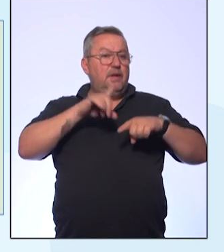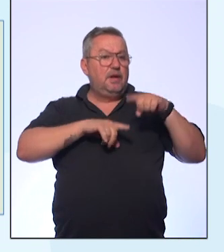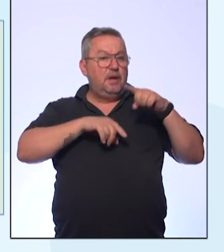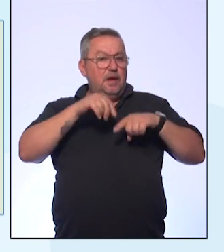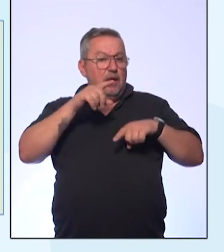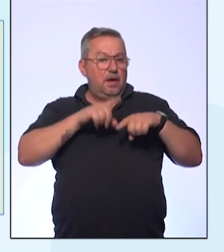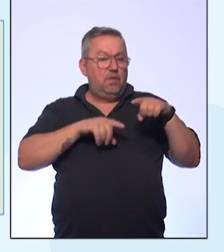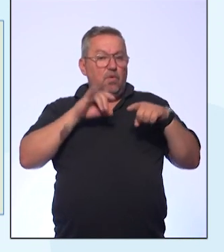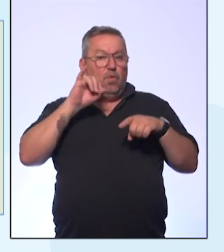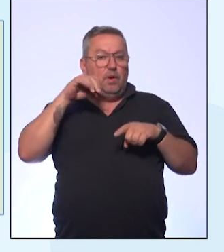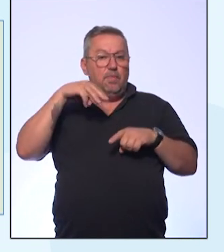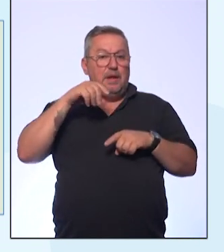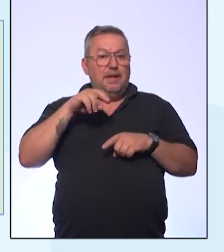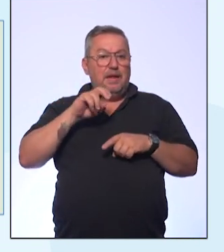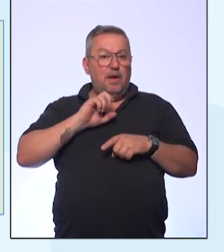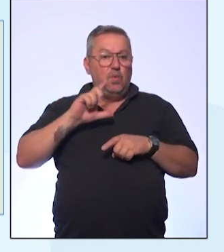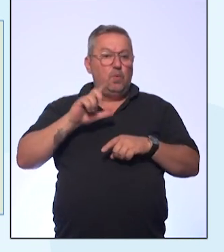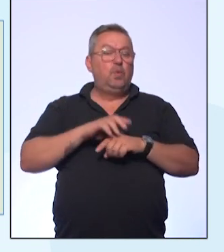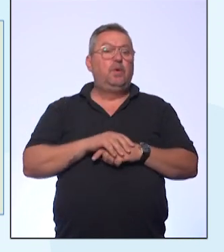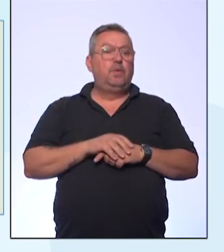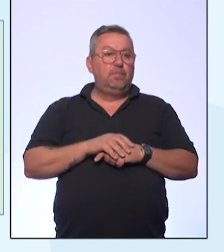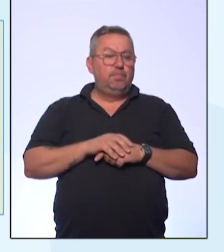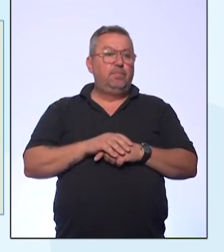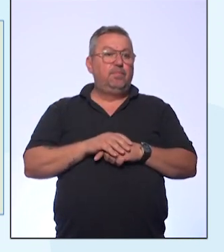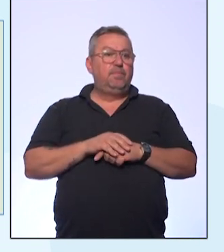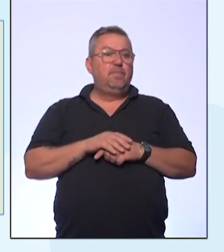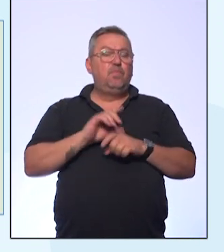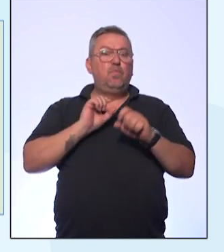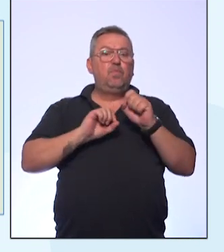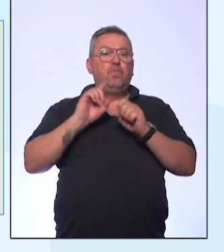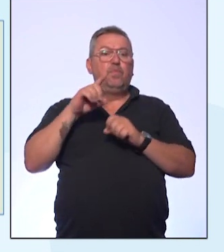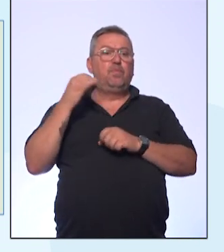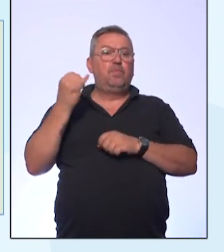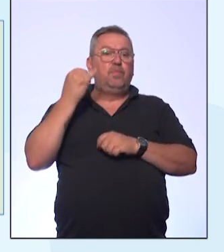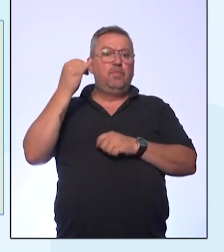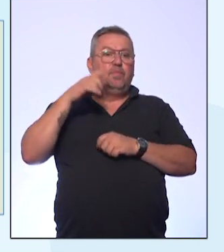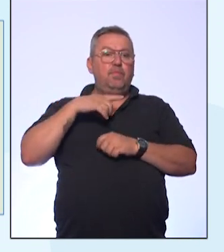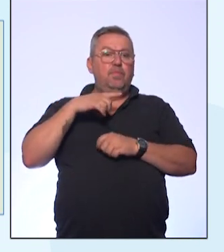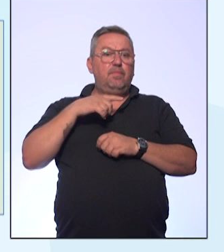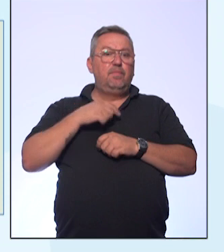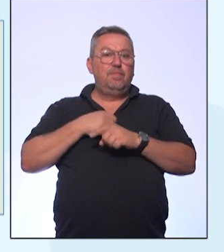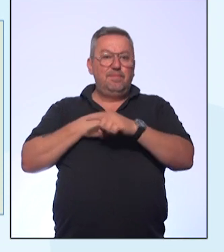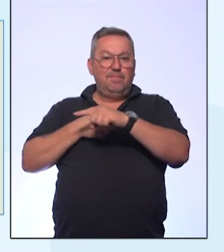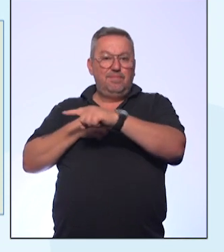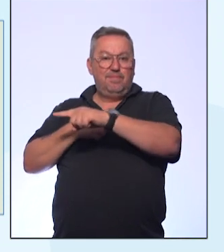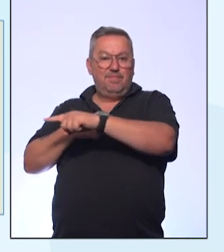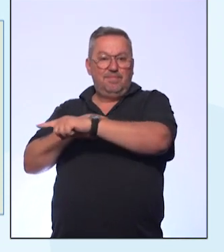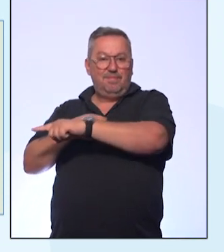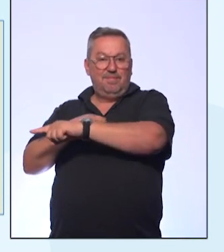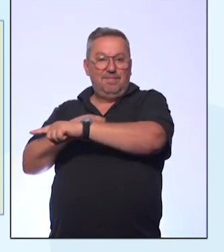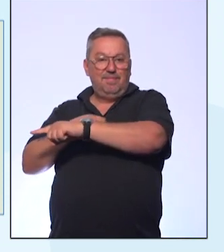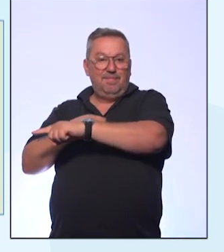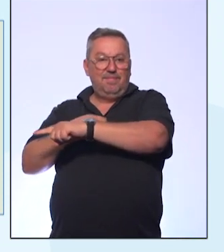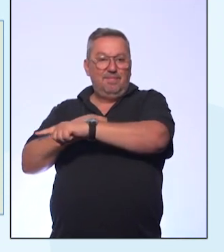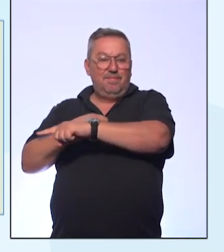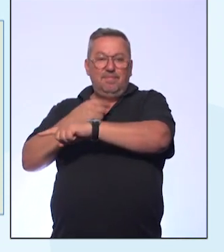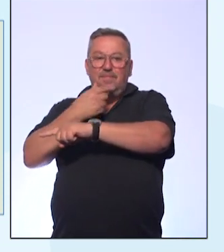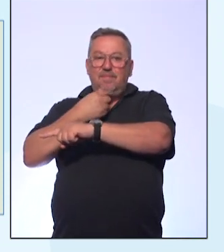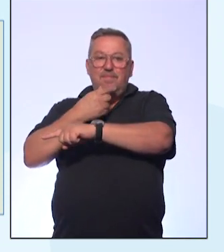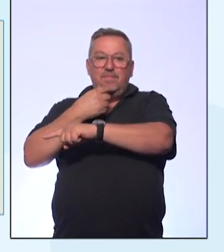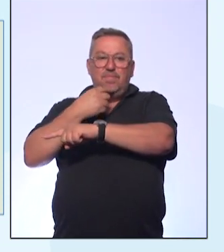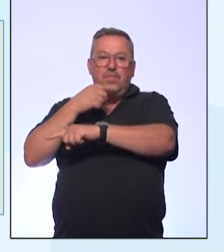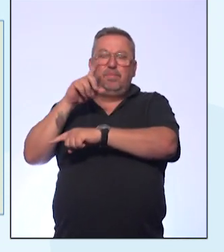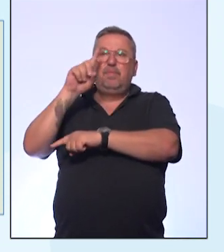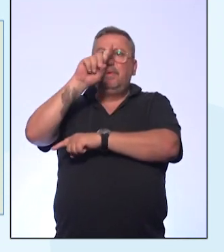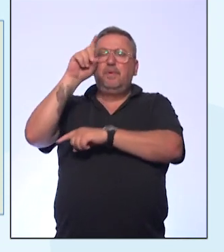eles materiais e imateriais. Então, o que é importante? Tem até uma figura aí, né, de